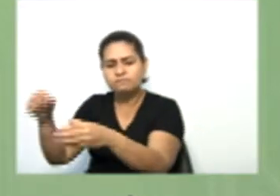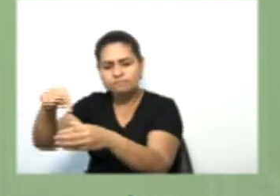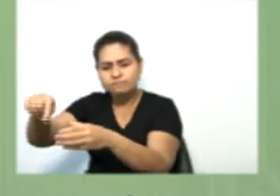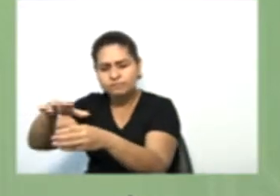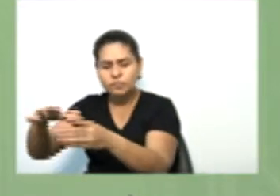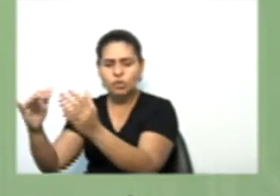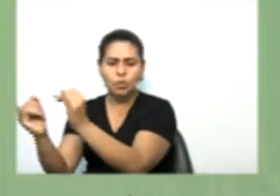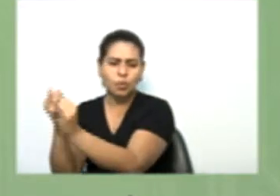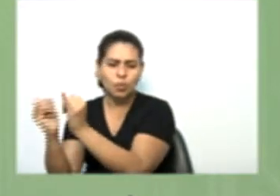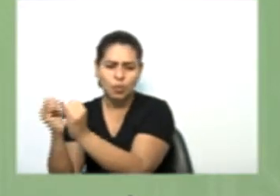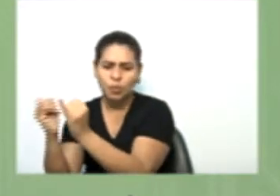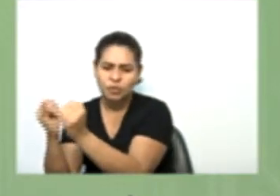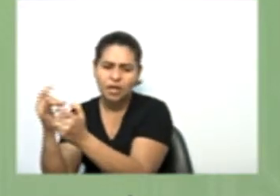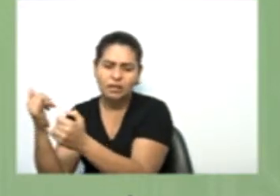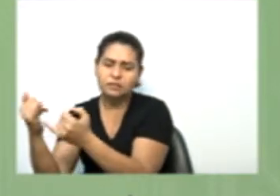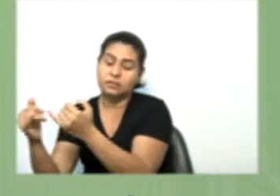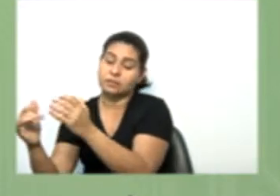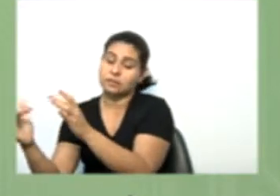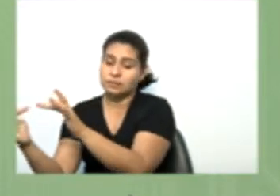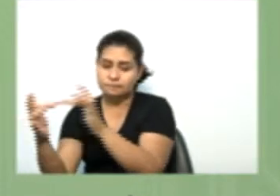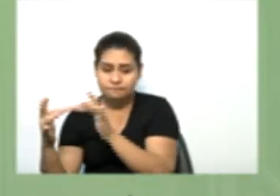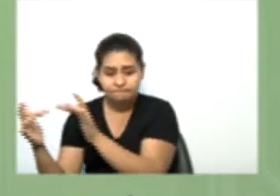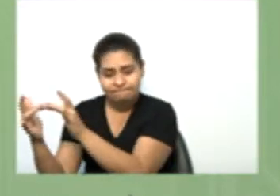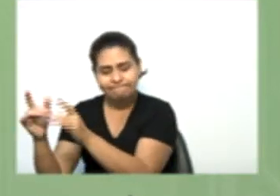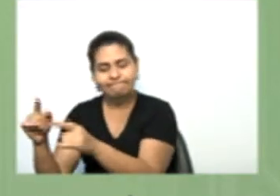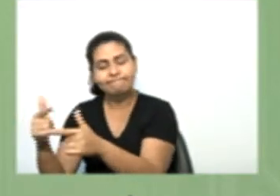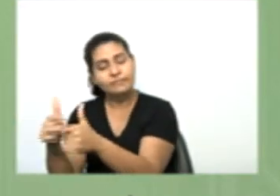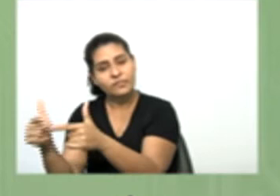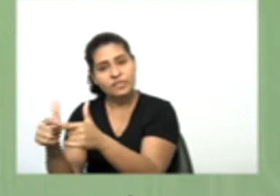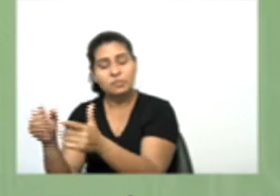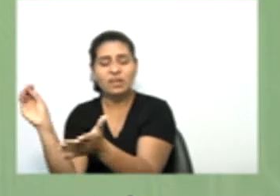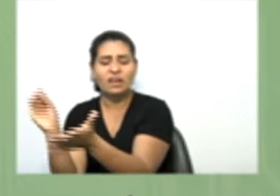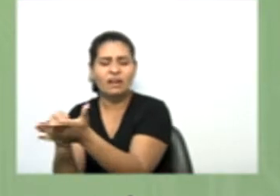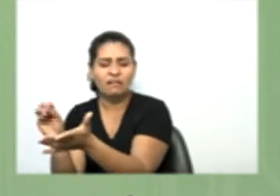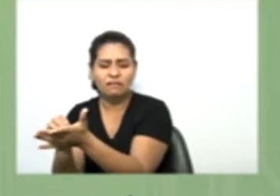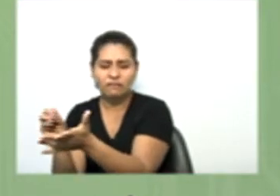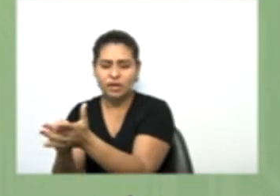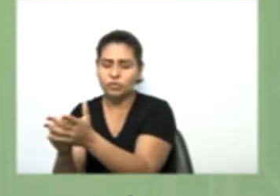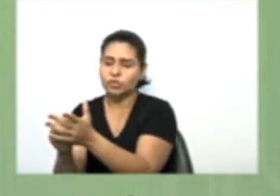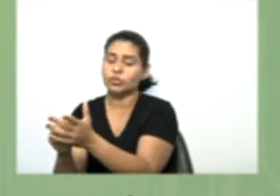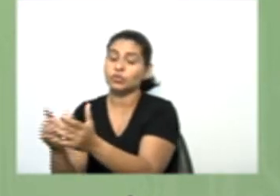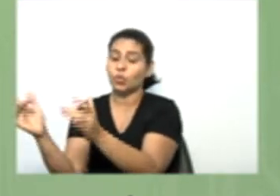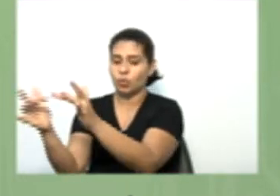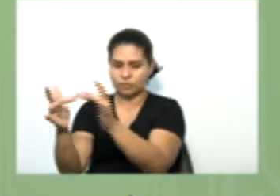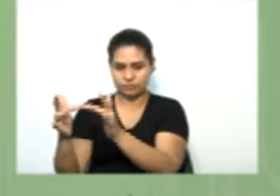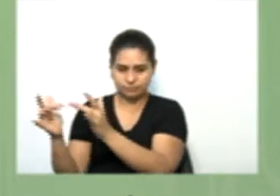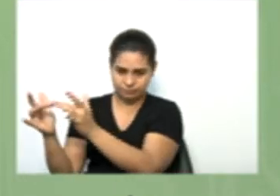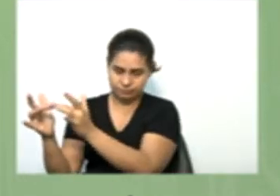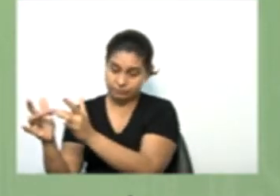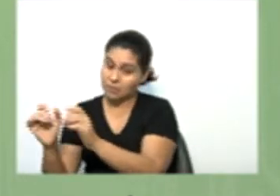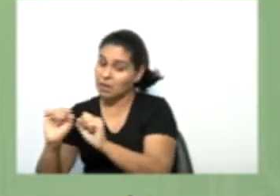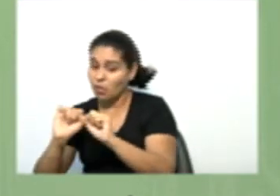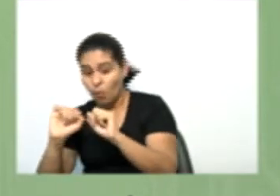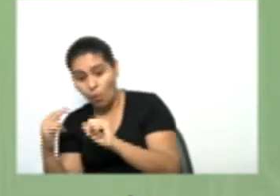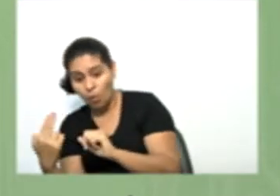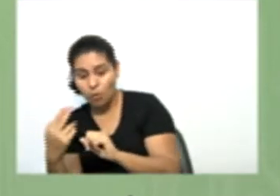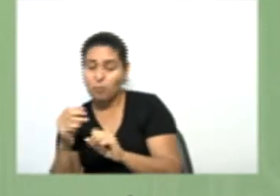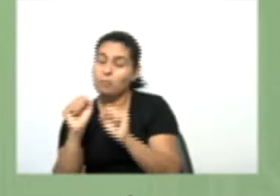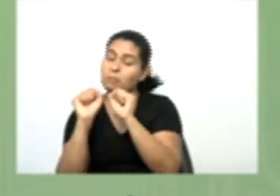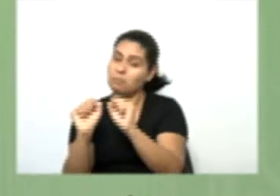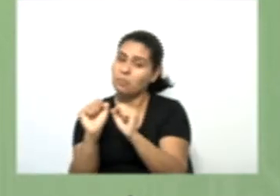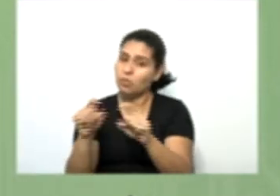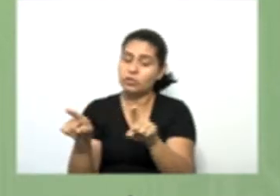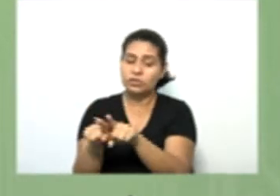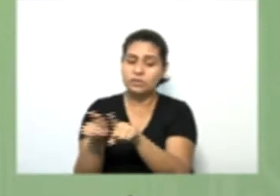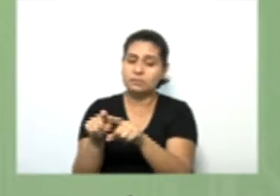aos relacionamentos e muitas vezes é causado pela falta de relações interpessoais. Também pode ser